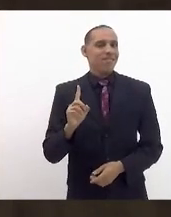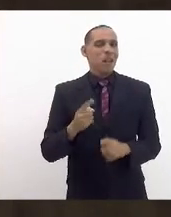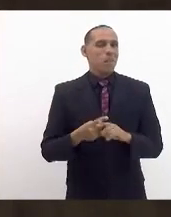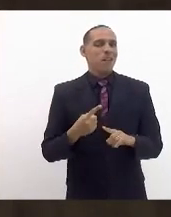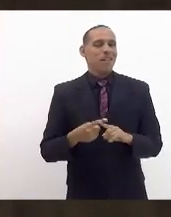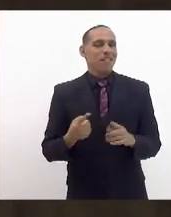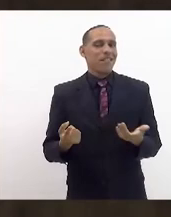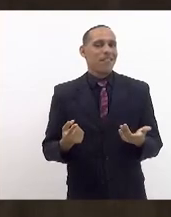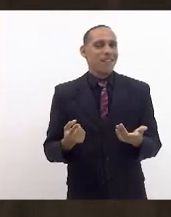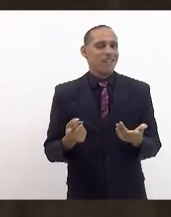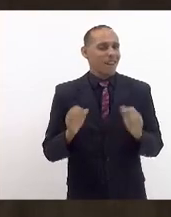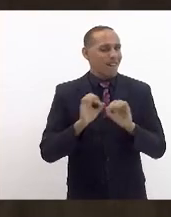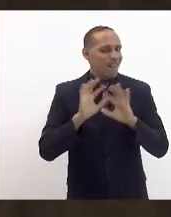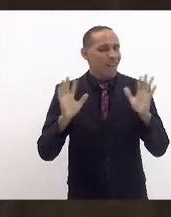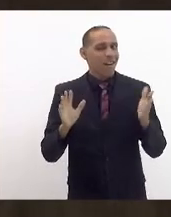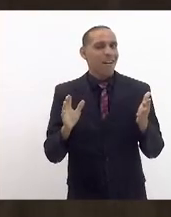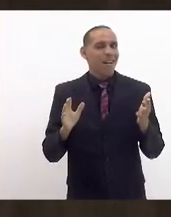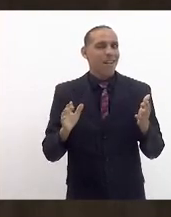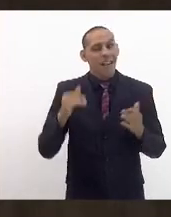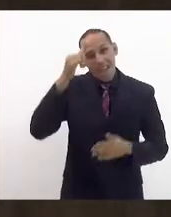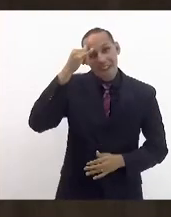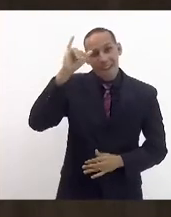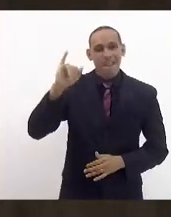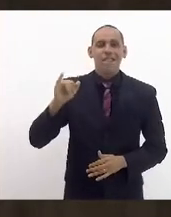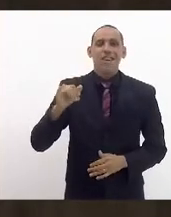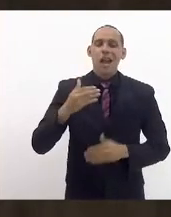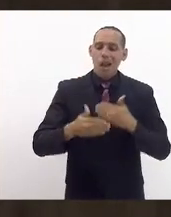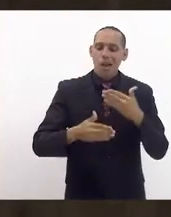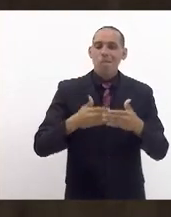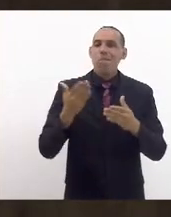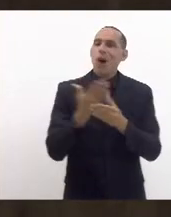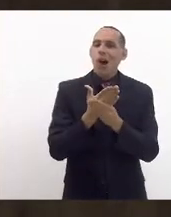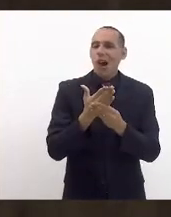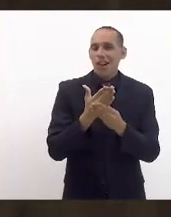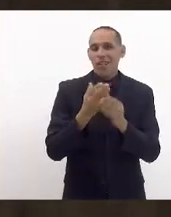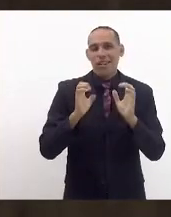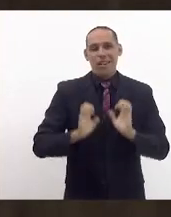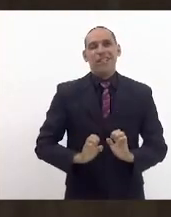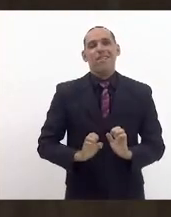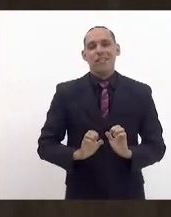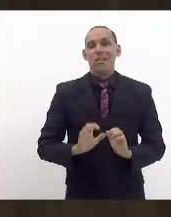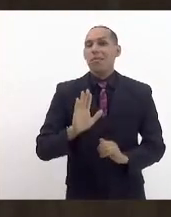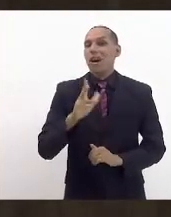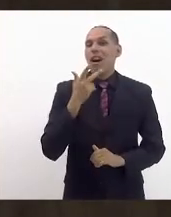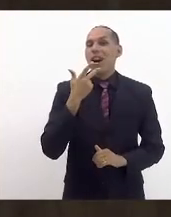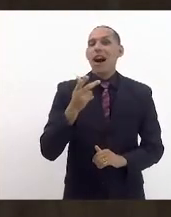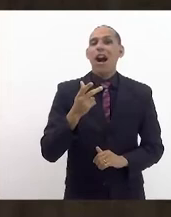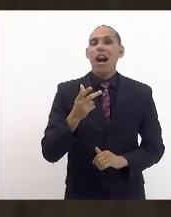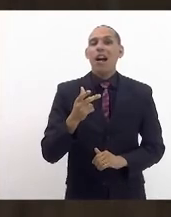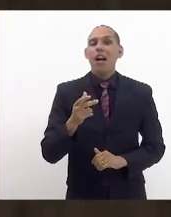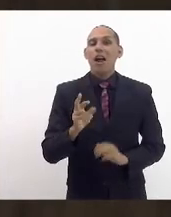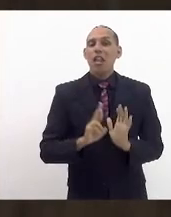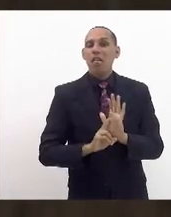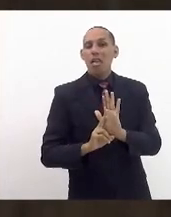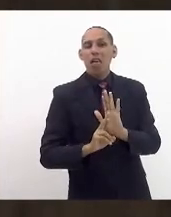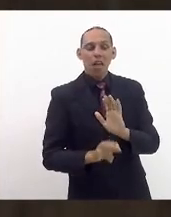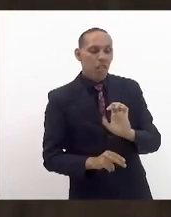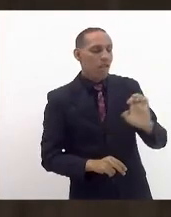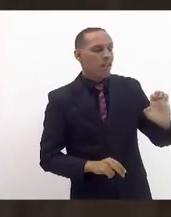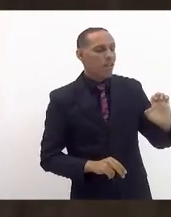não sofrerem um processo ético, mas falam em nome da esquerda, em